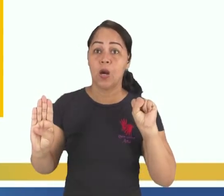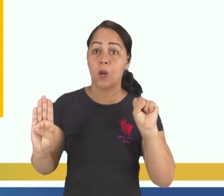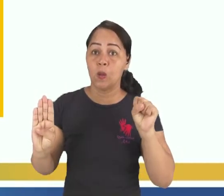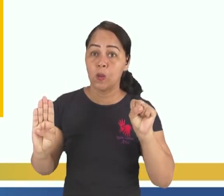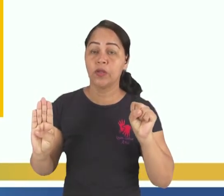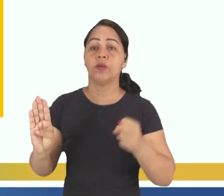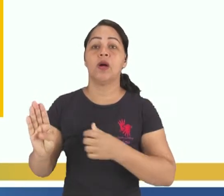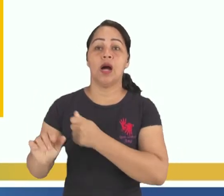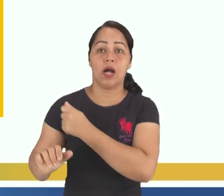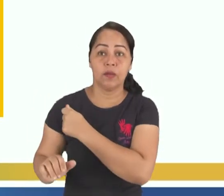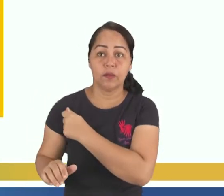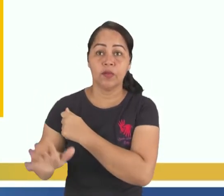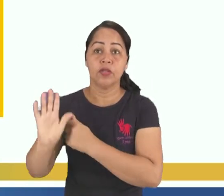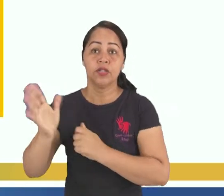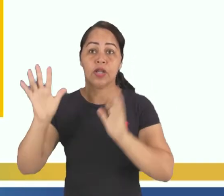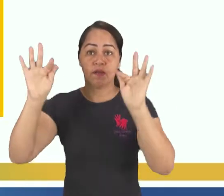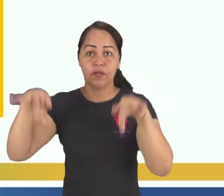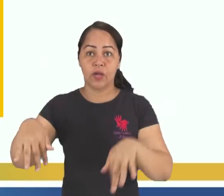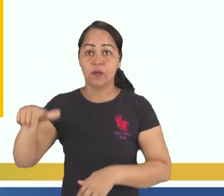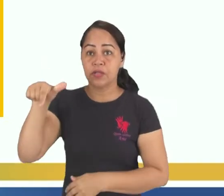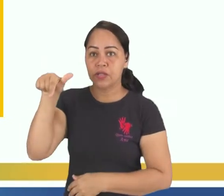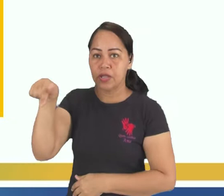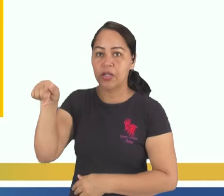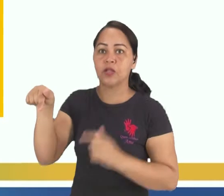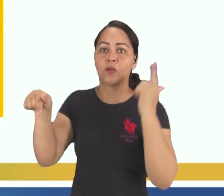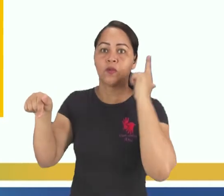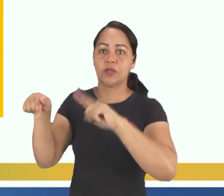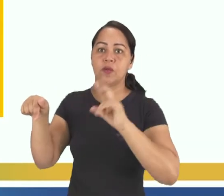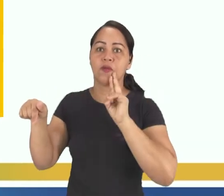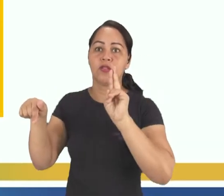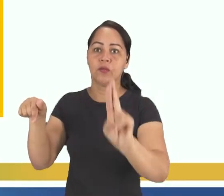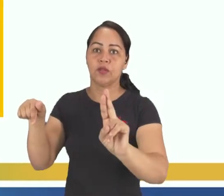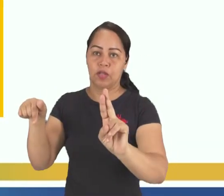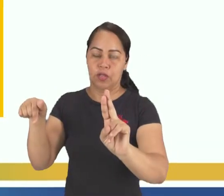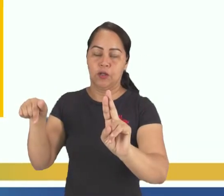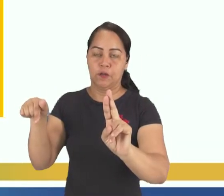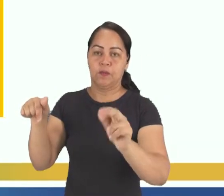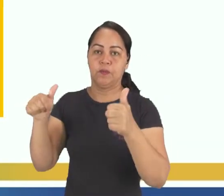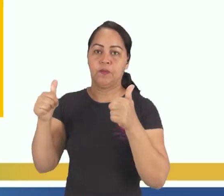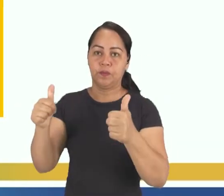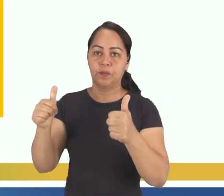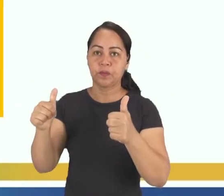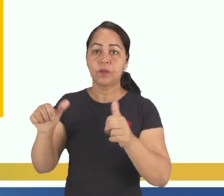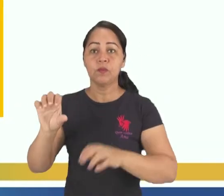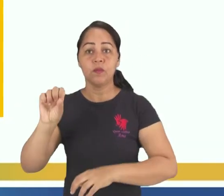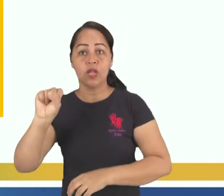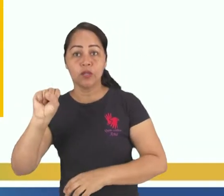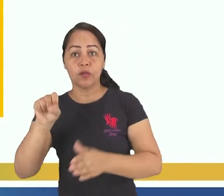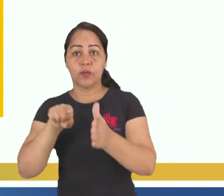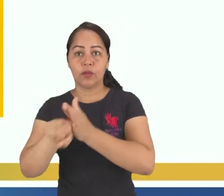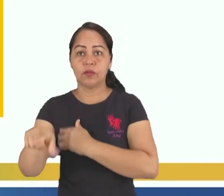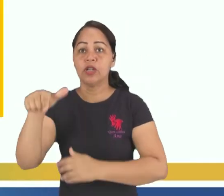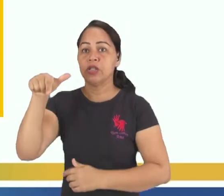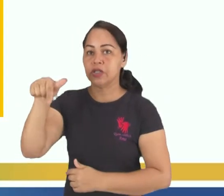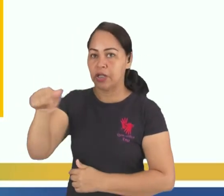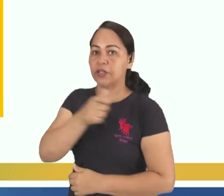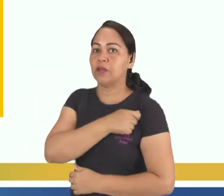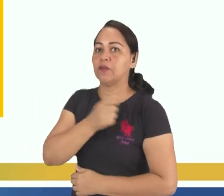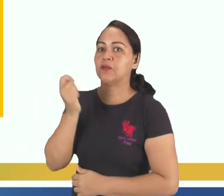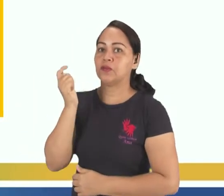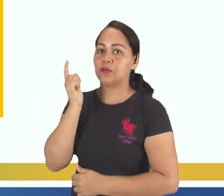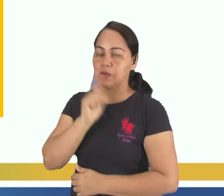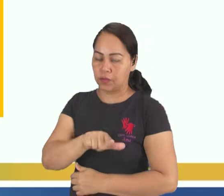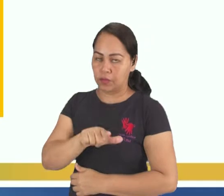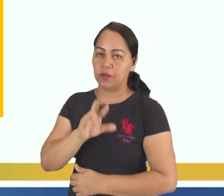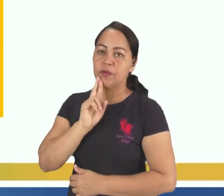na final, 7 acertaram as perguntas feitas pelo professor. Ou seja, das 8 perguntas, 7 foram respondidas